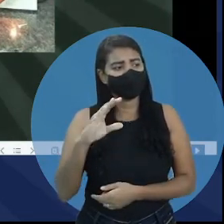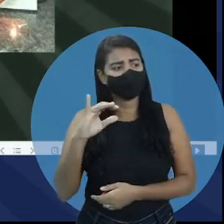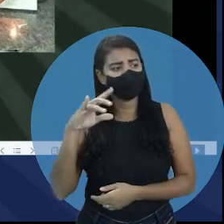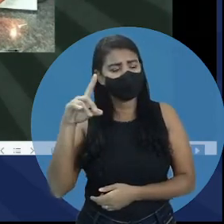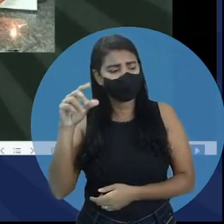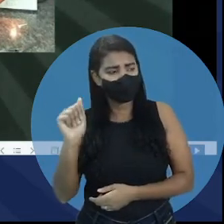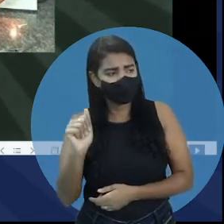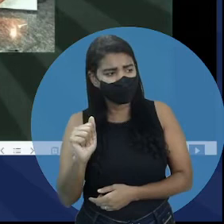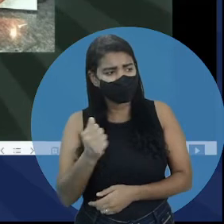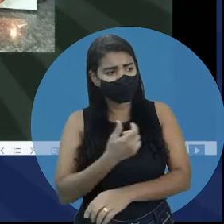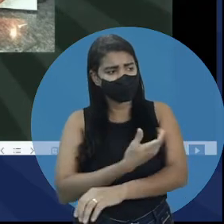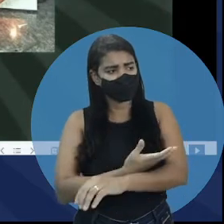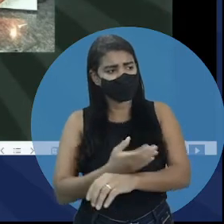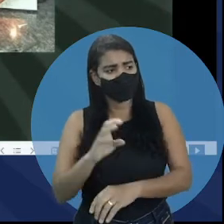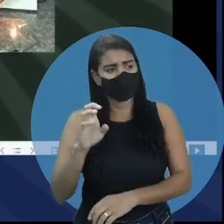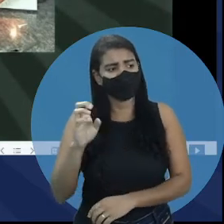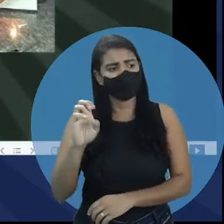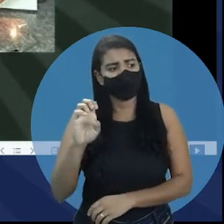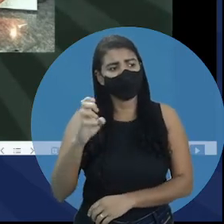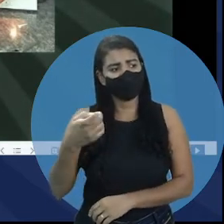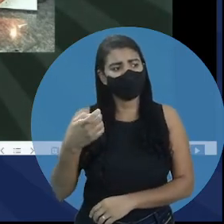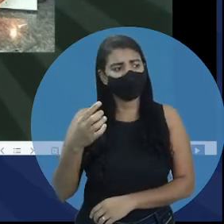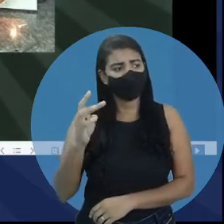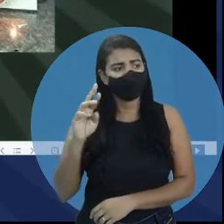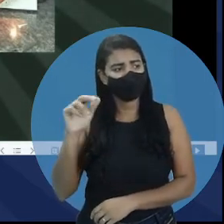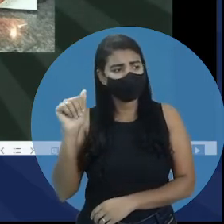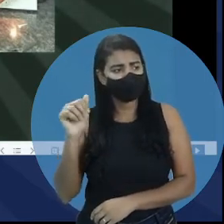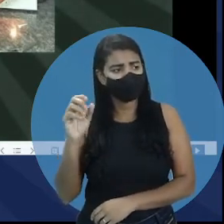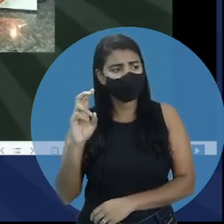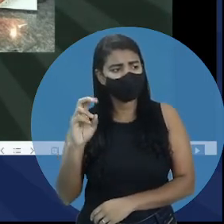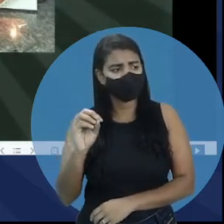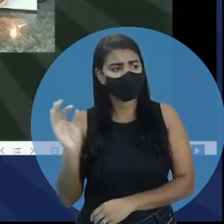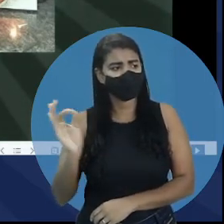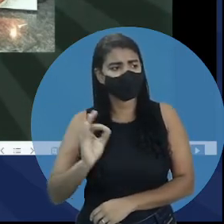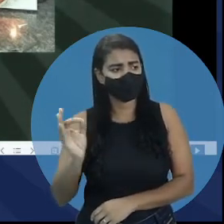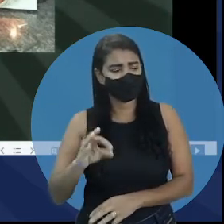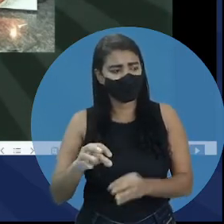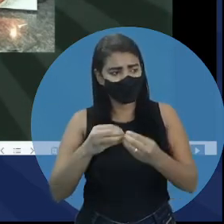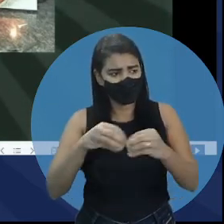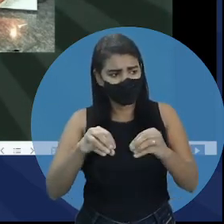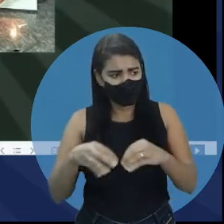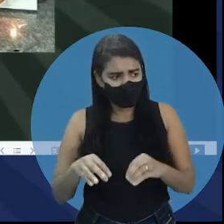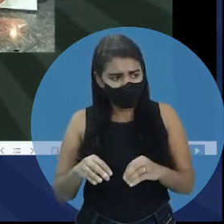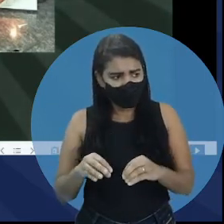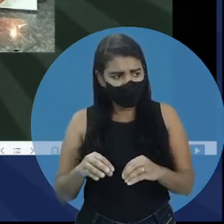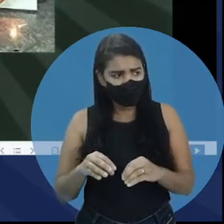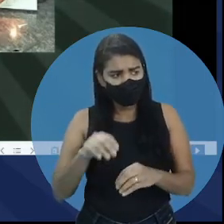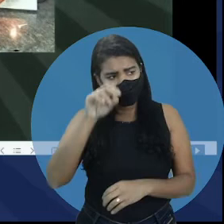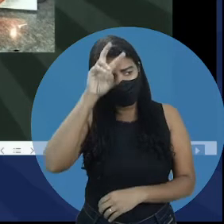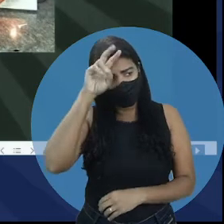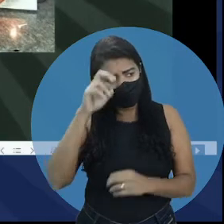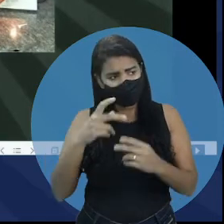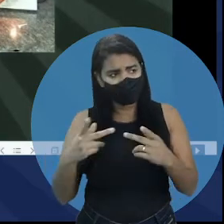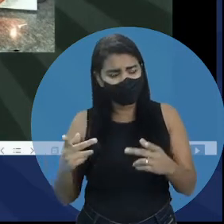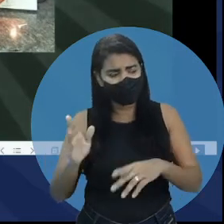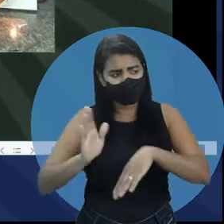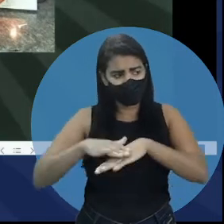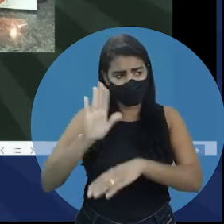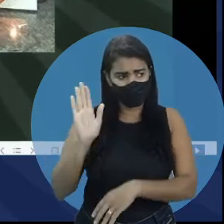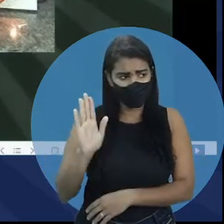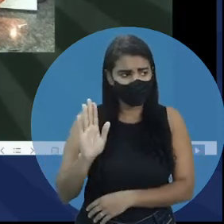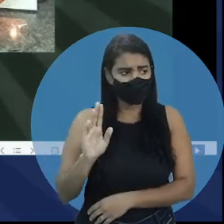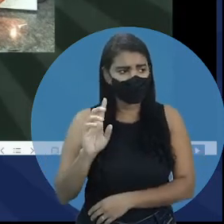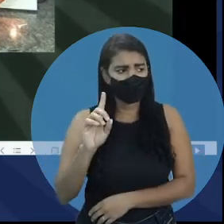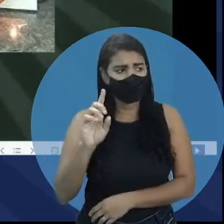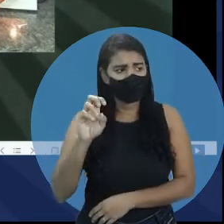extratos vegetais conseguissem matar 50% dos ovos do Aedes aegypti ou mais. E a gente conseguia perceber se os